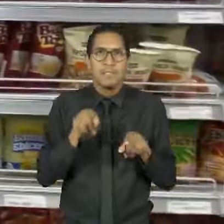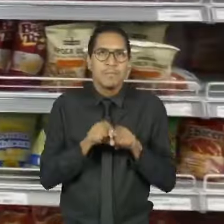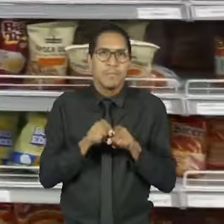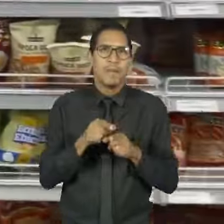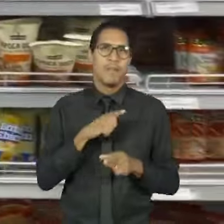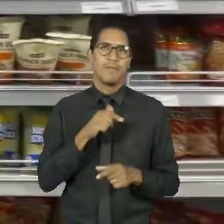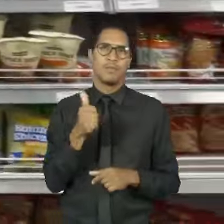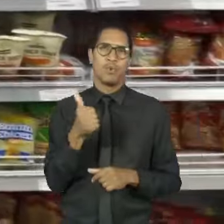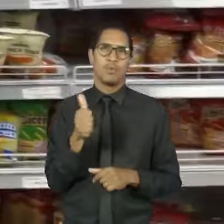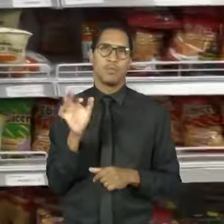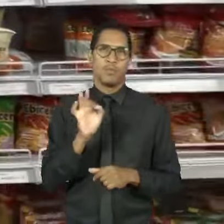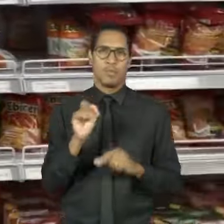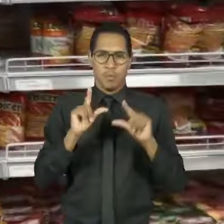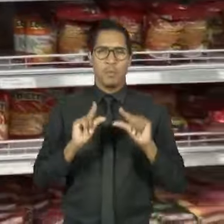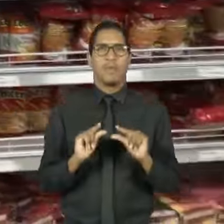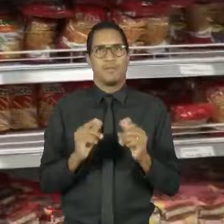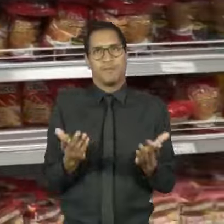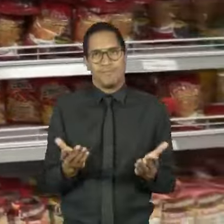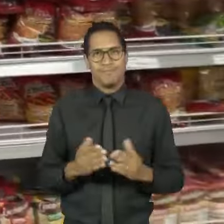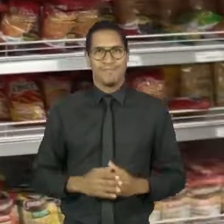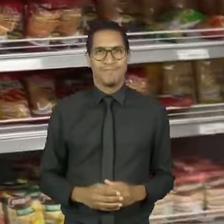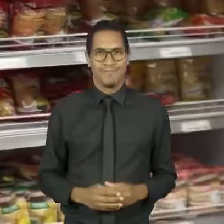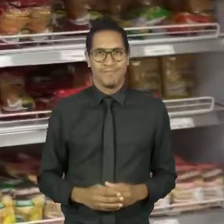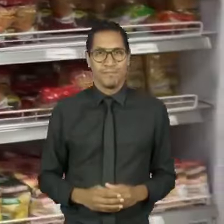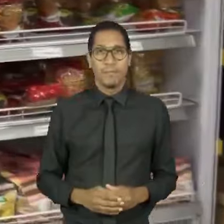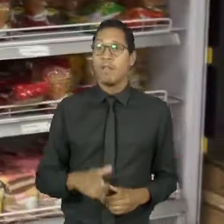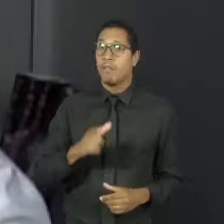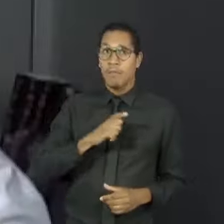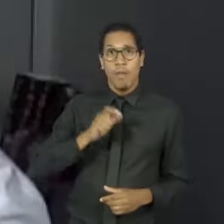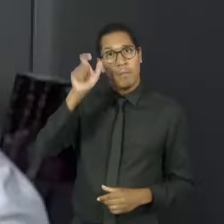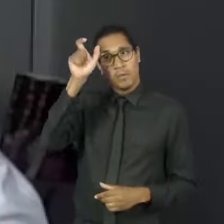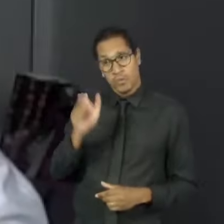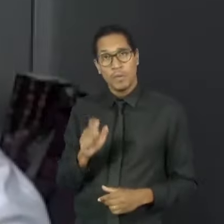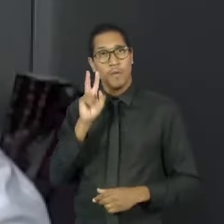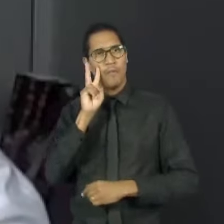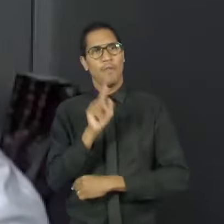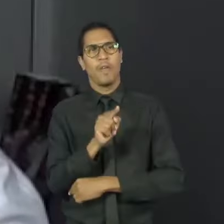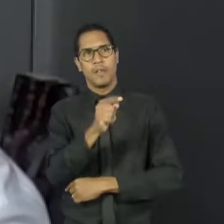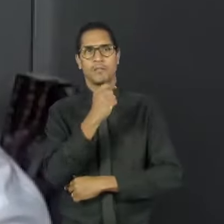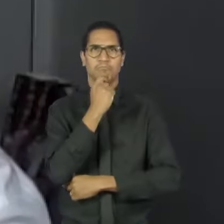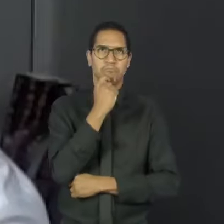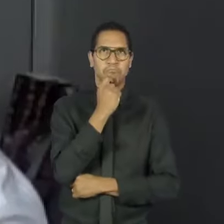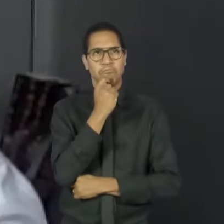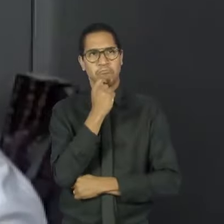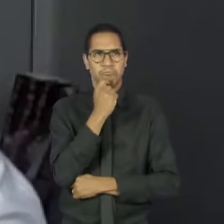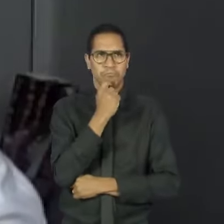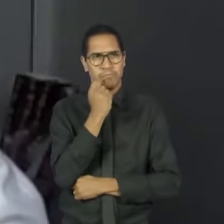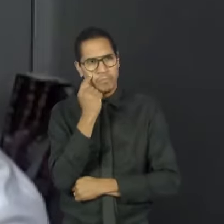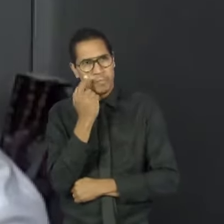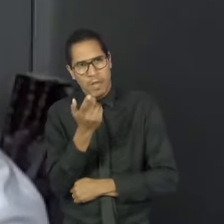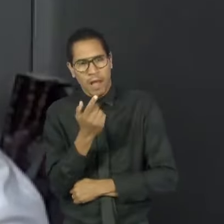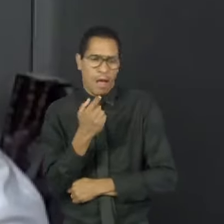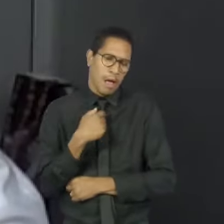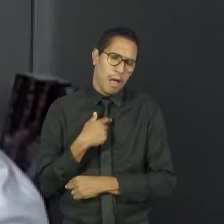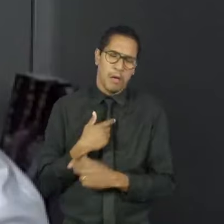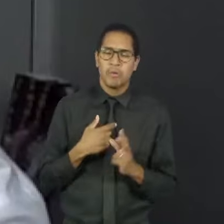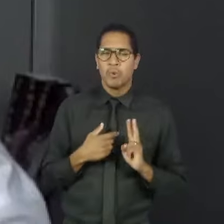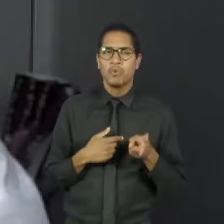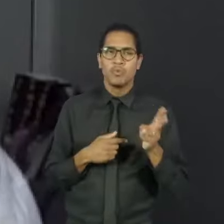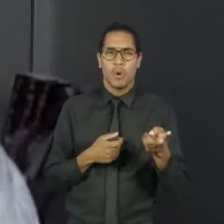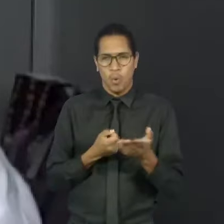11% a gente tem consumidor que vê isso como uma ferramenta para continuar consumindo isso de algo